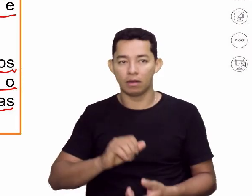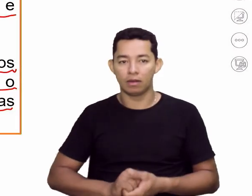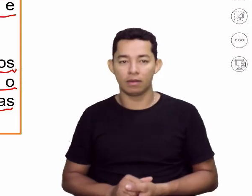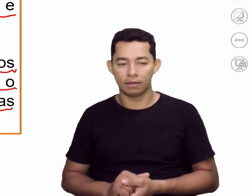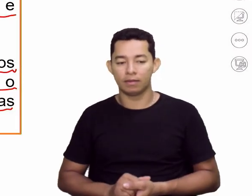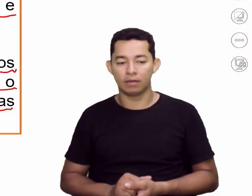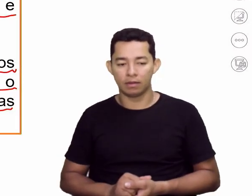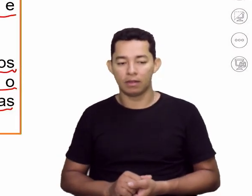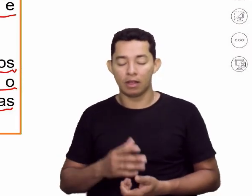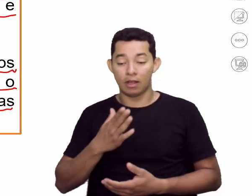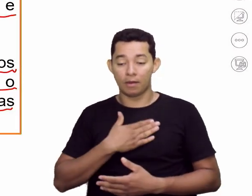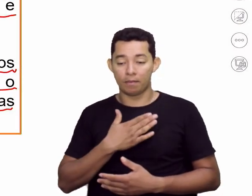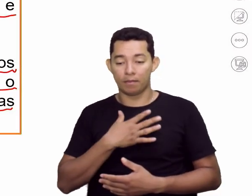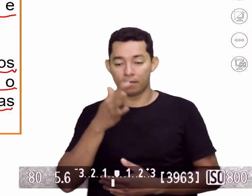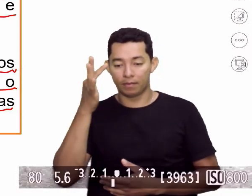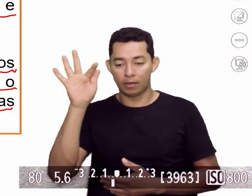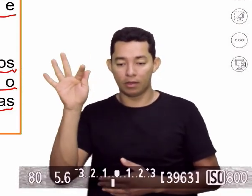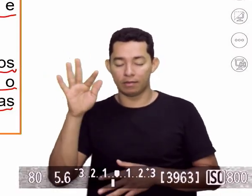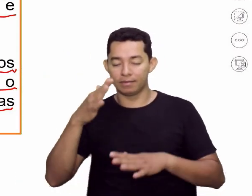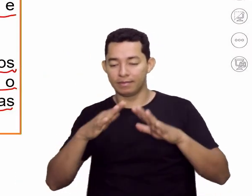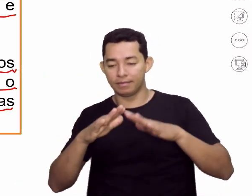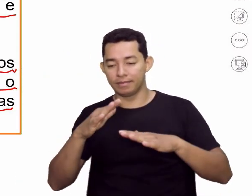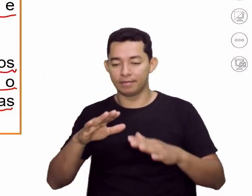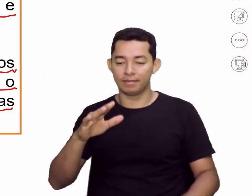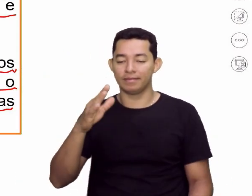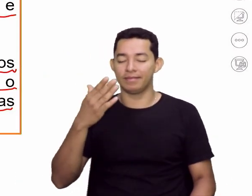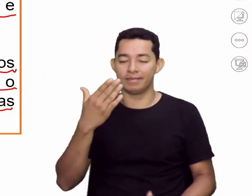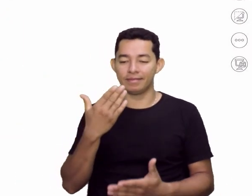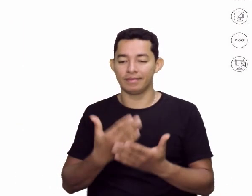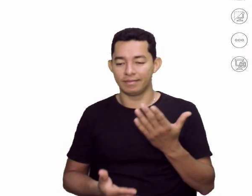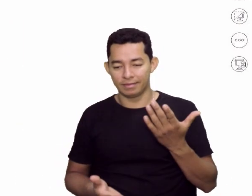Meu francês está meio desgastado.